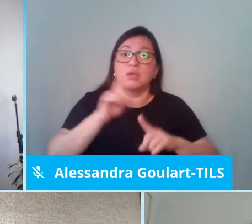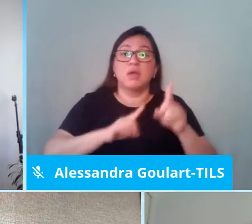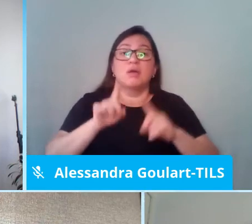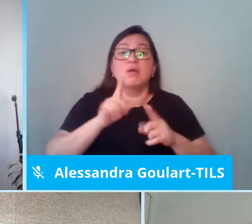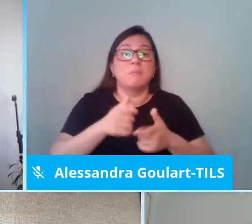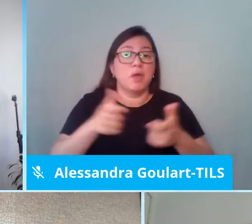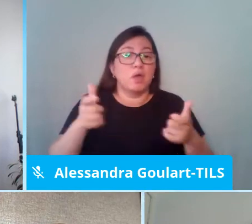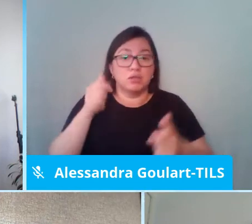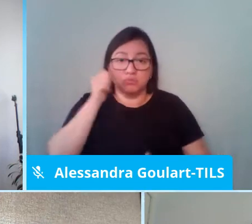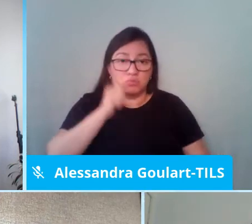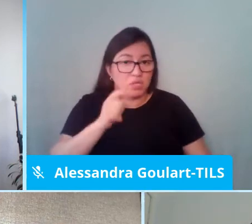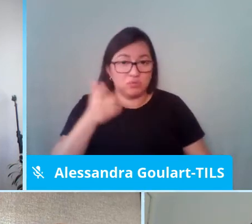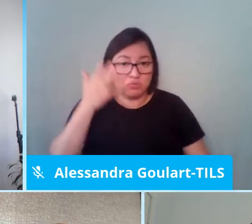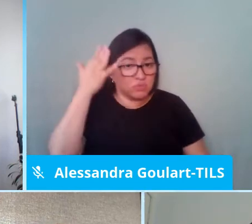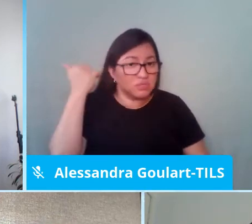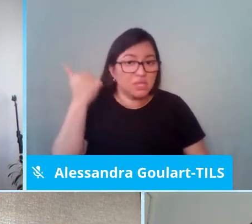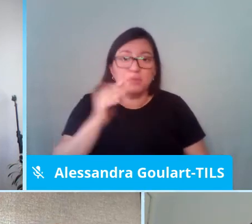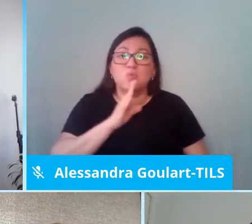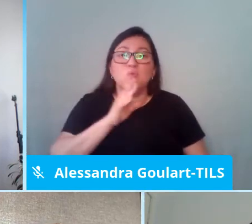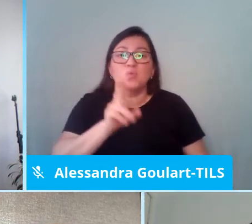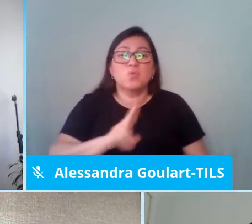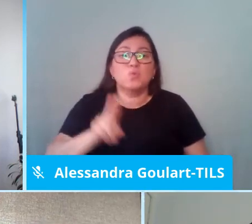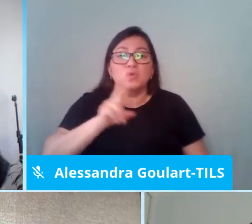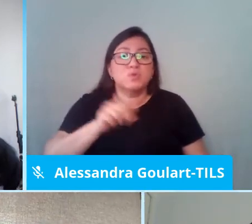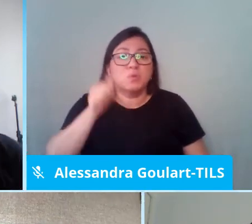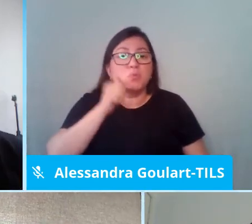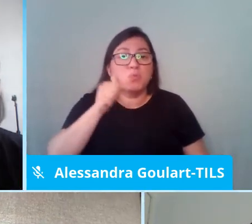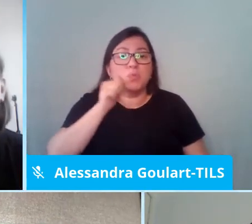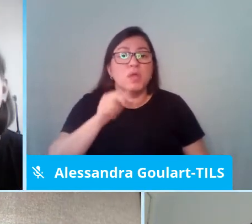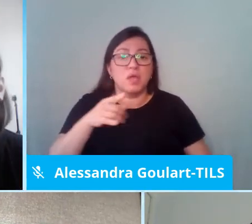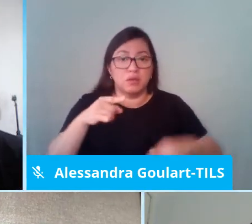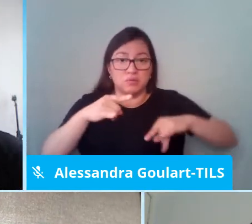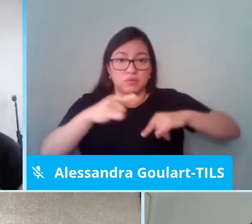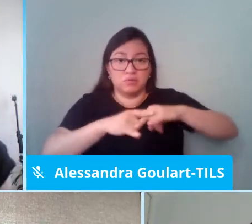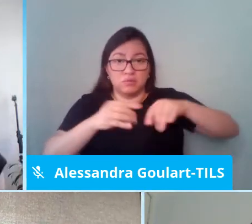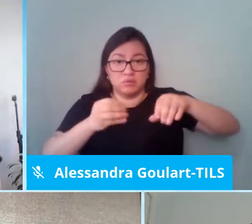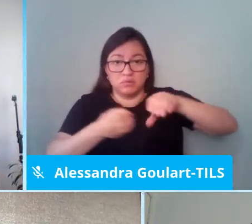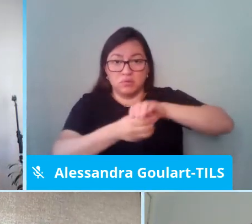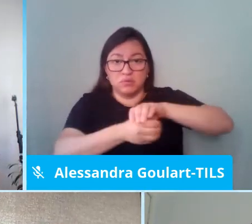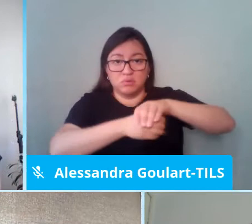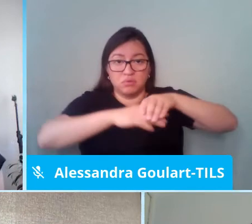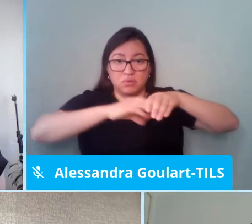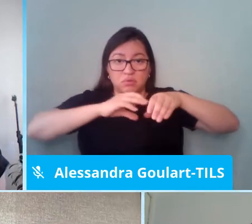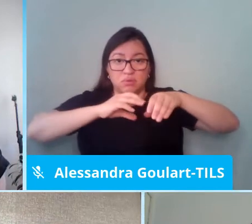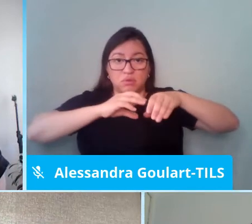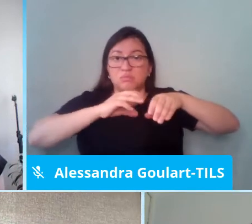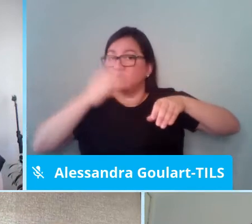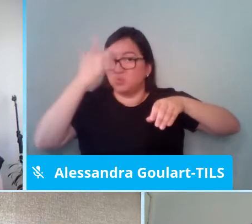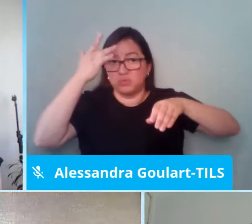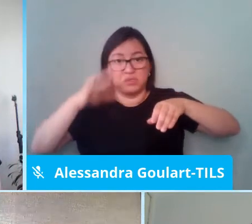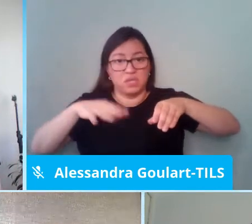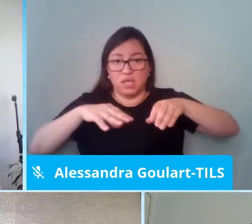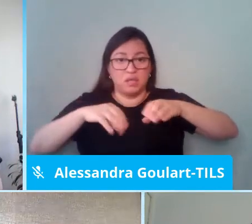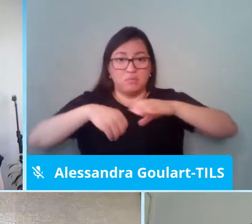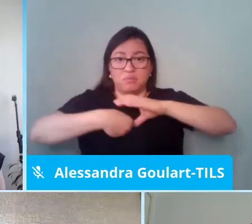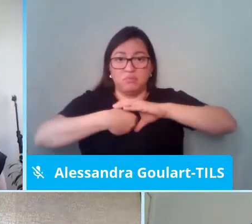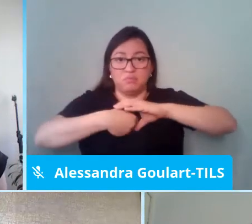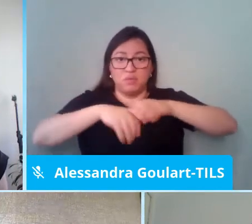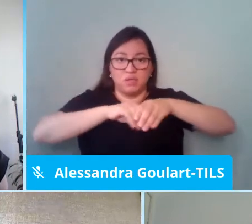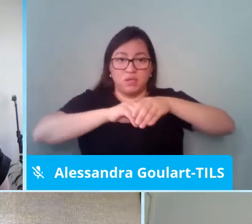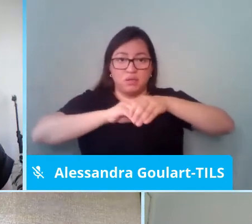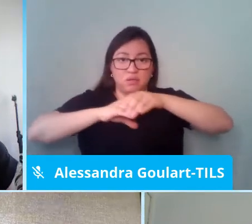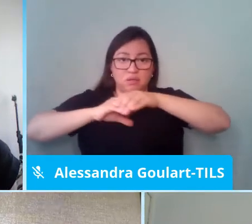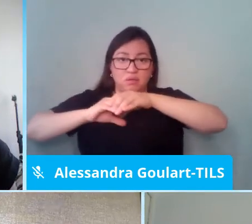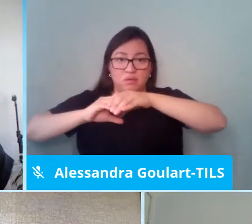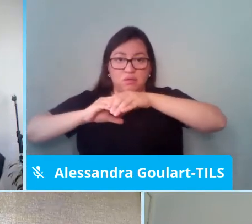pelas mulheres. Então, ó, tá aí uma chance. Vamos falar sobre os preservativos femininos, né? Da importância da gente estar trabalhando